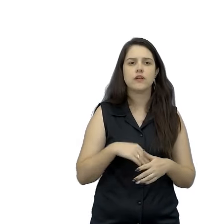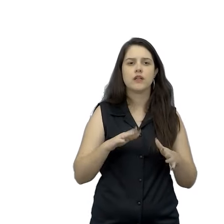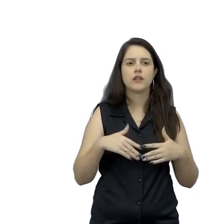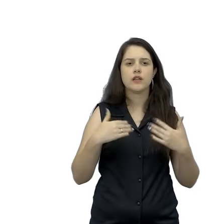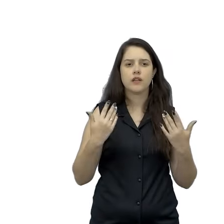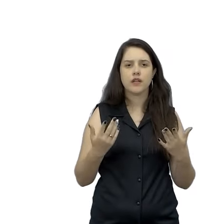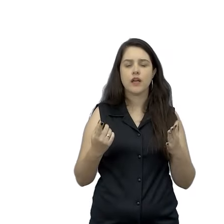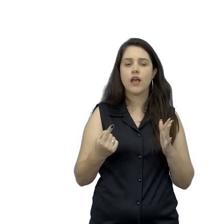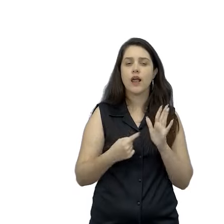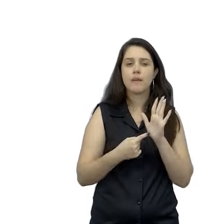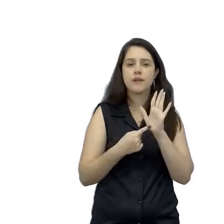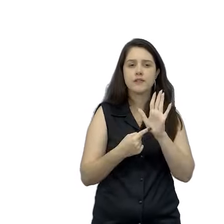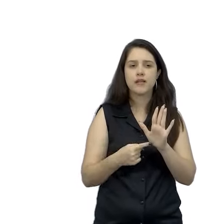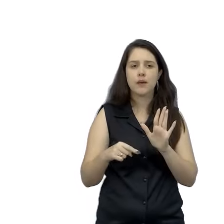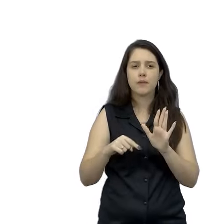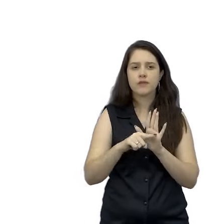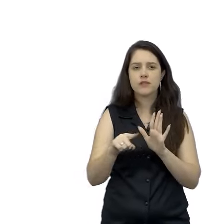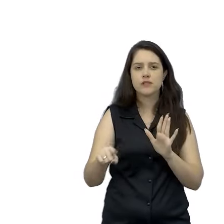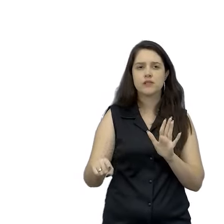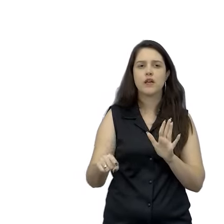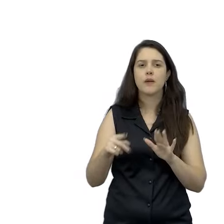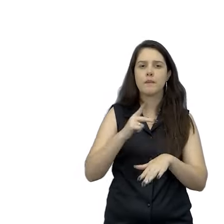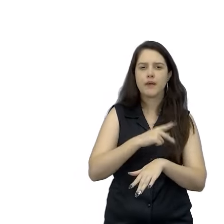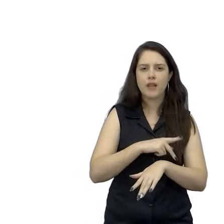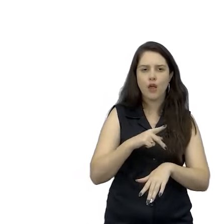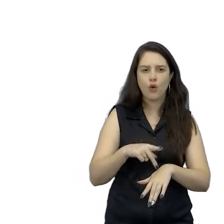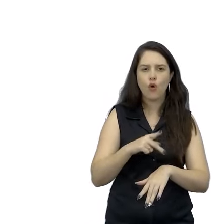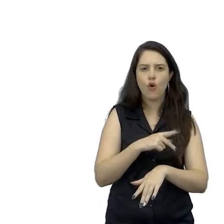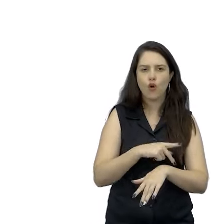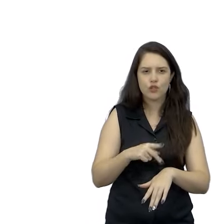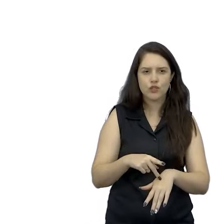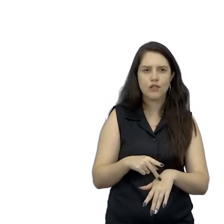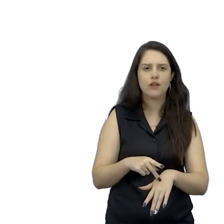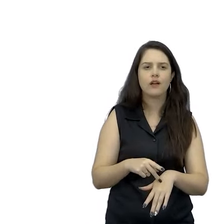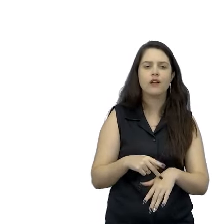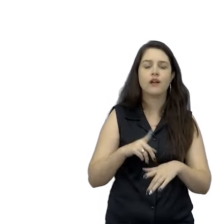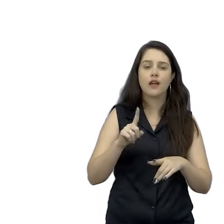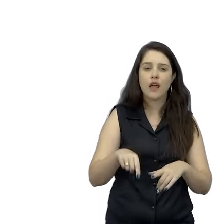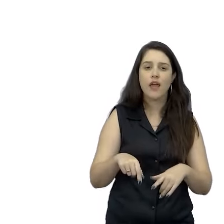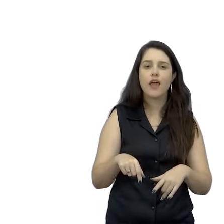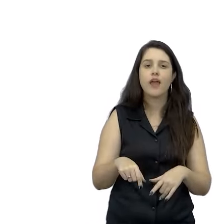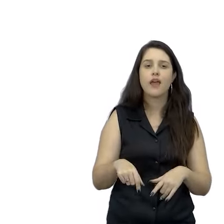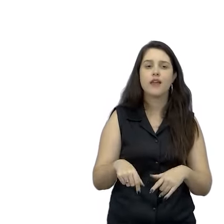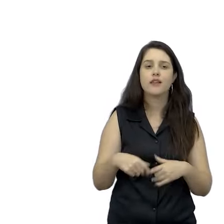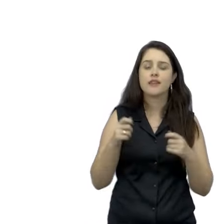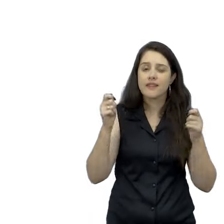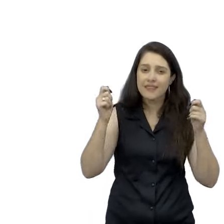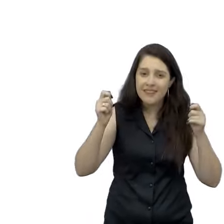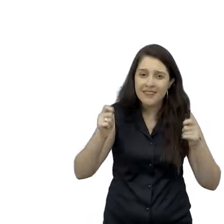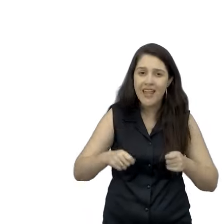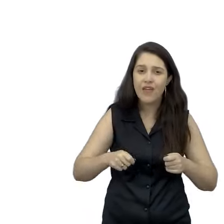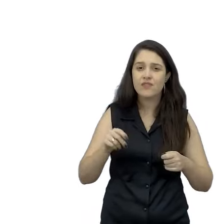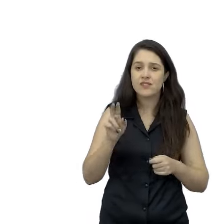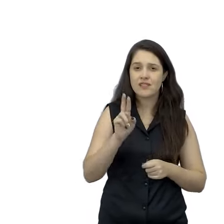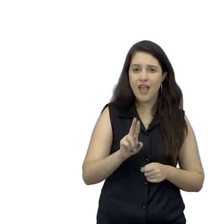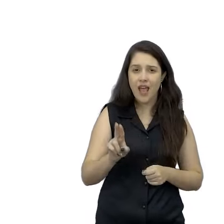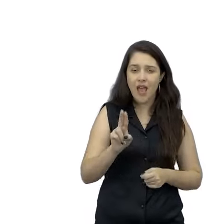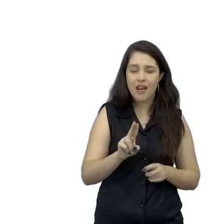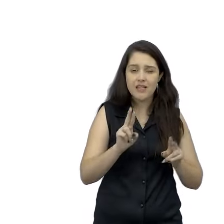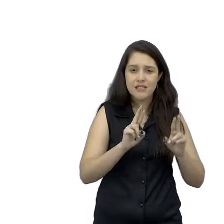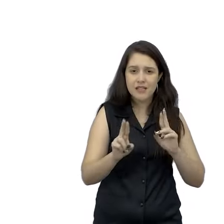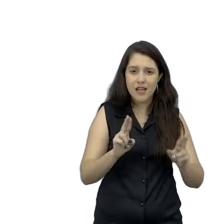quero apresentar para vocês as ações pedagógicas, né? São etapas que devem ser realizadas, né? Porque a